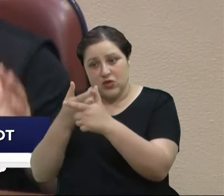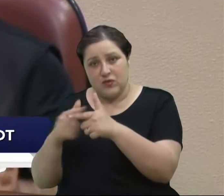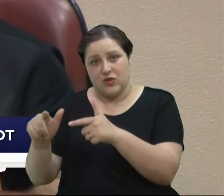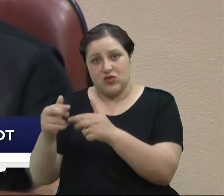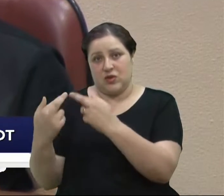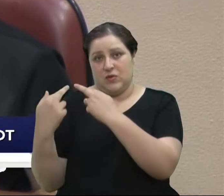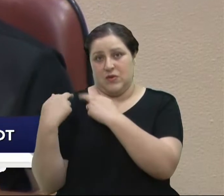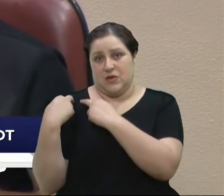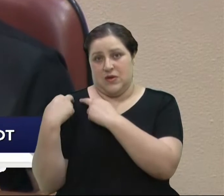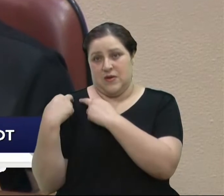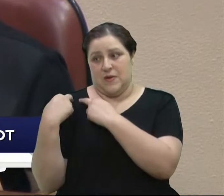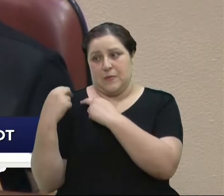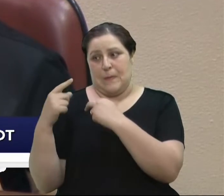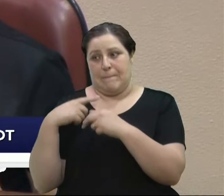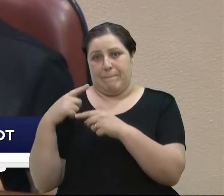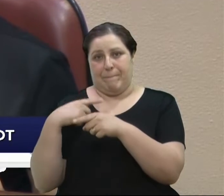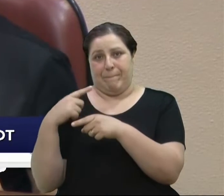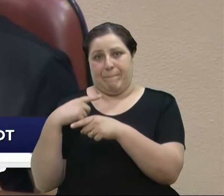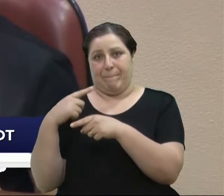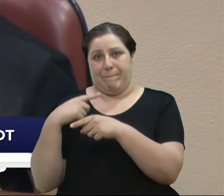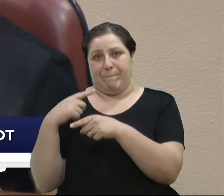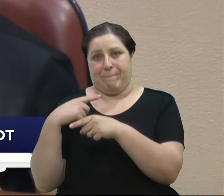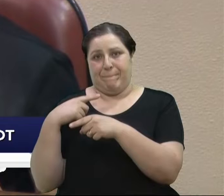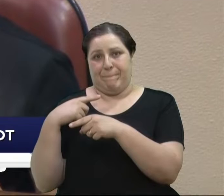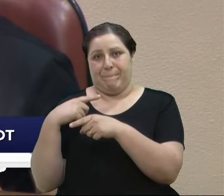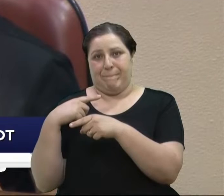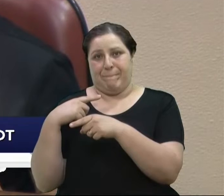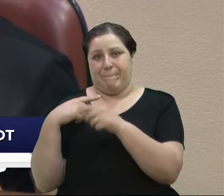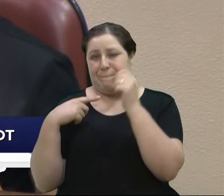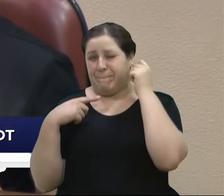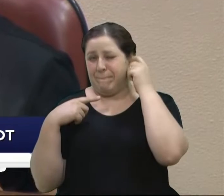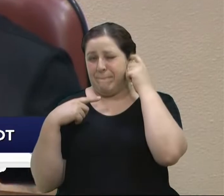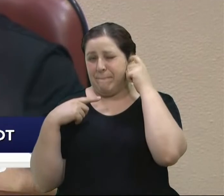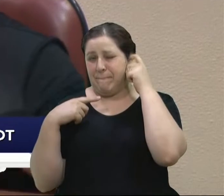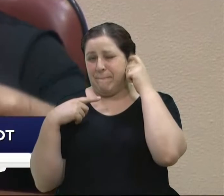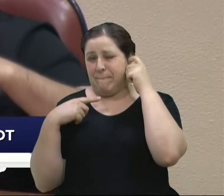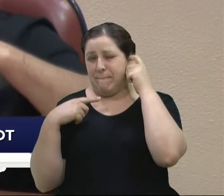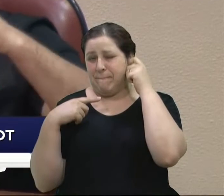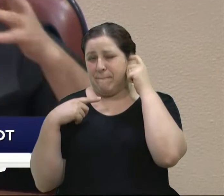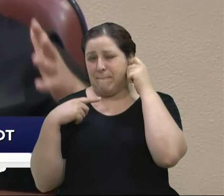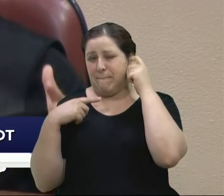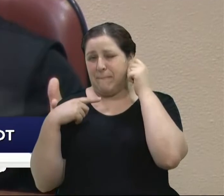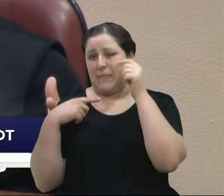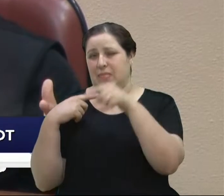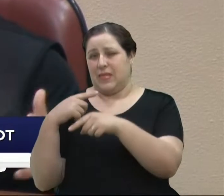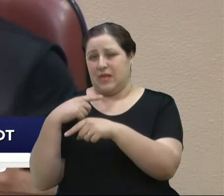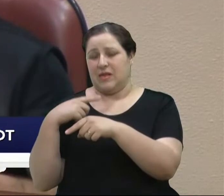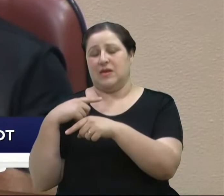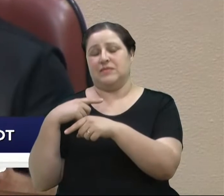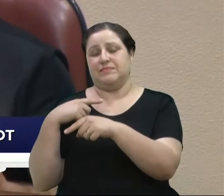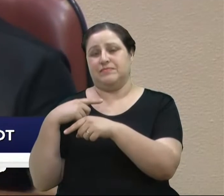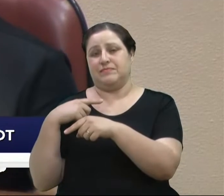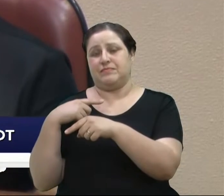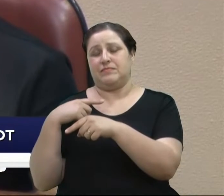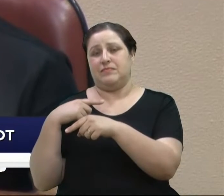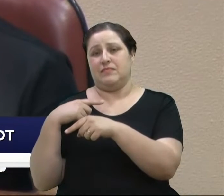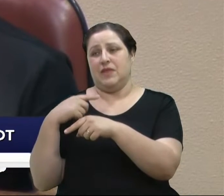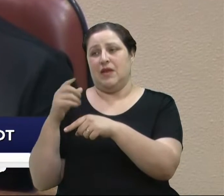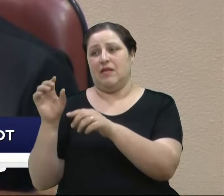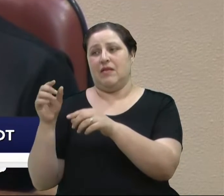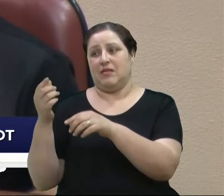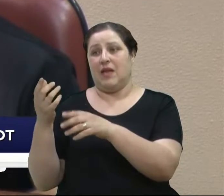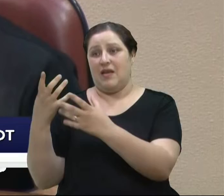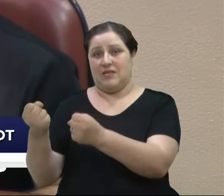criticam o pinheirinho que o Adiló fez ali na praça, mas eles atraem turistas plantando árvores, enfeitando a cidade, e Caxias não tem recurso para